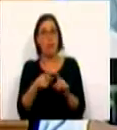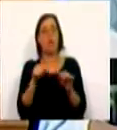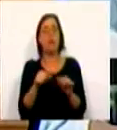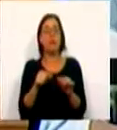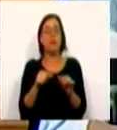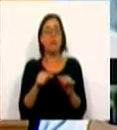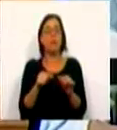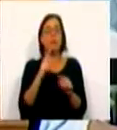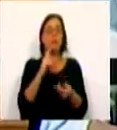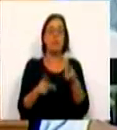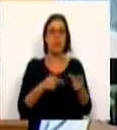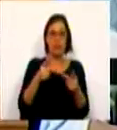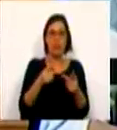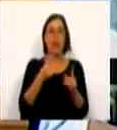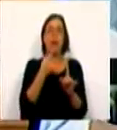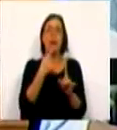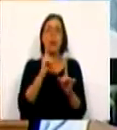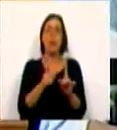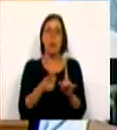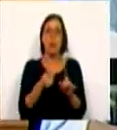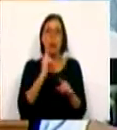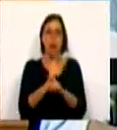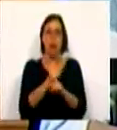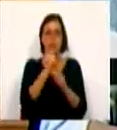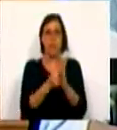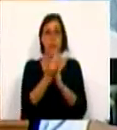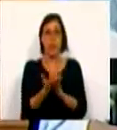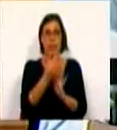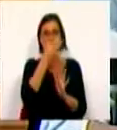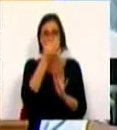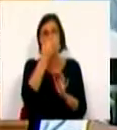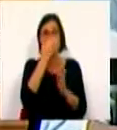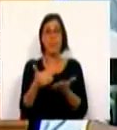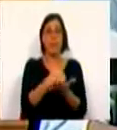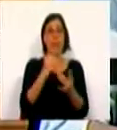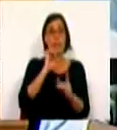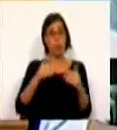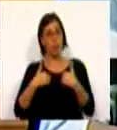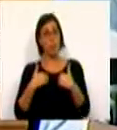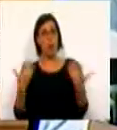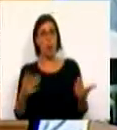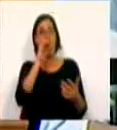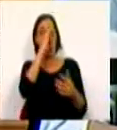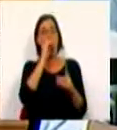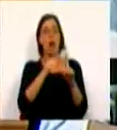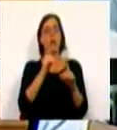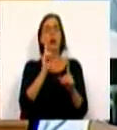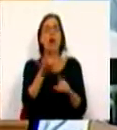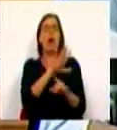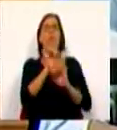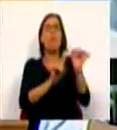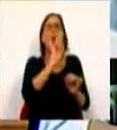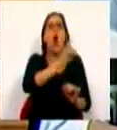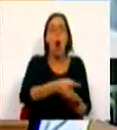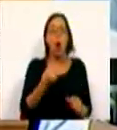também foi avaliada a percepção sobre essas medidas. São dados relevantes para nós, para conhecermos o estado da arte,